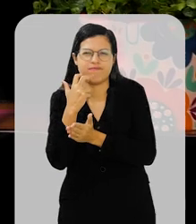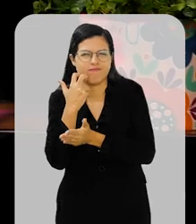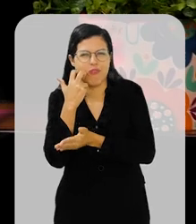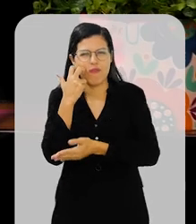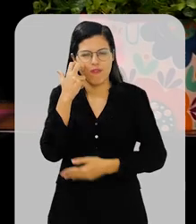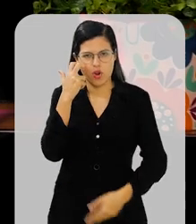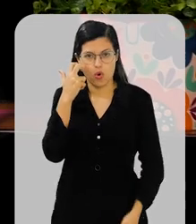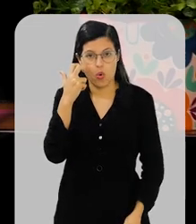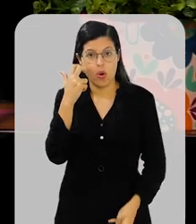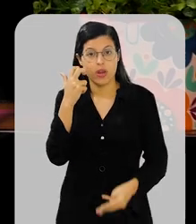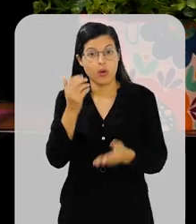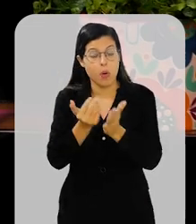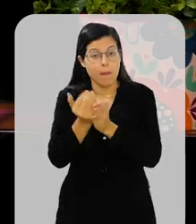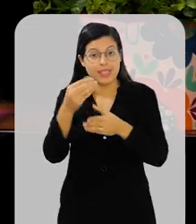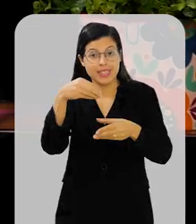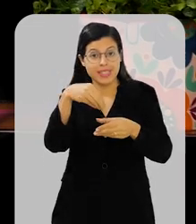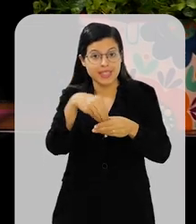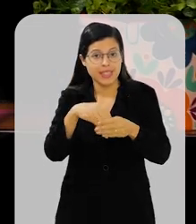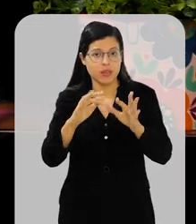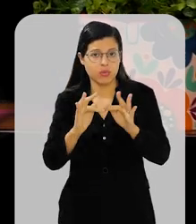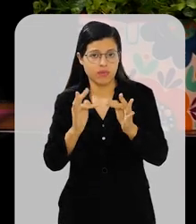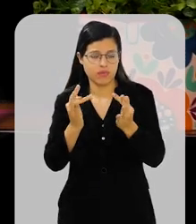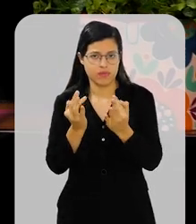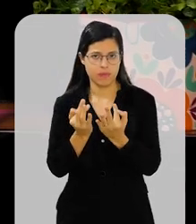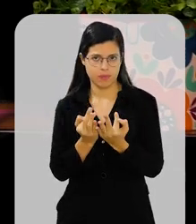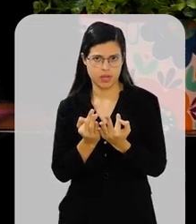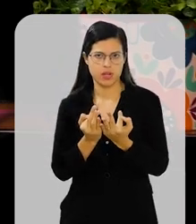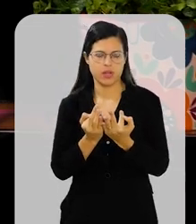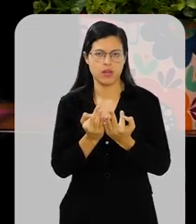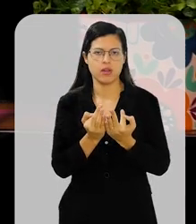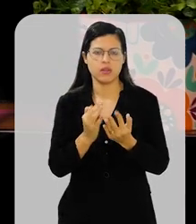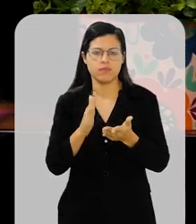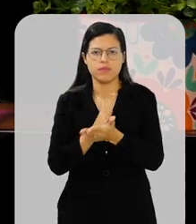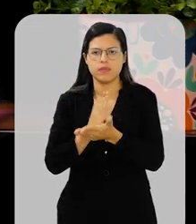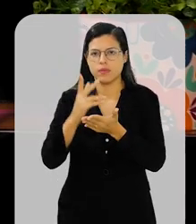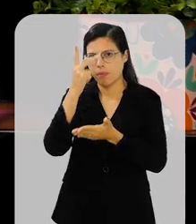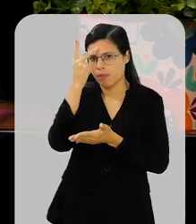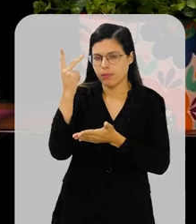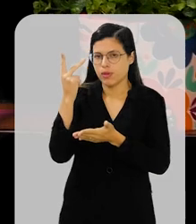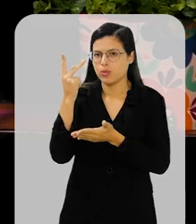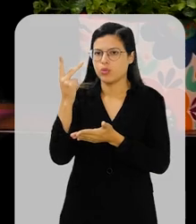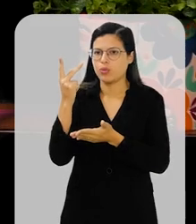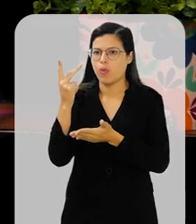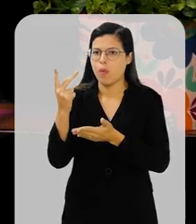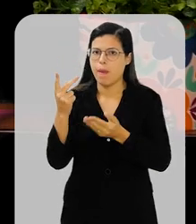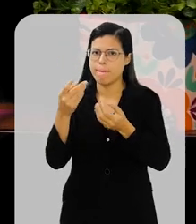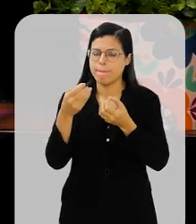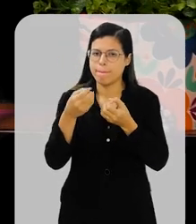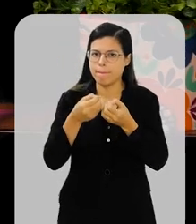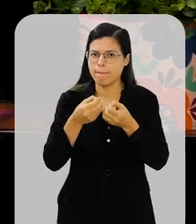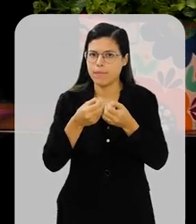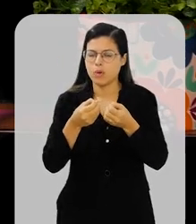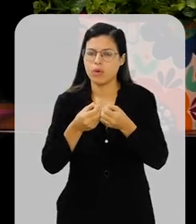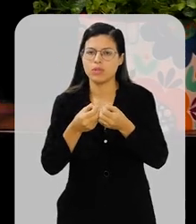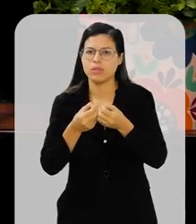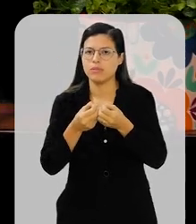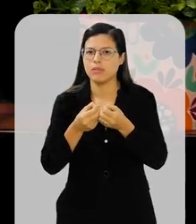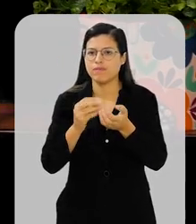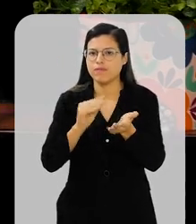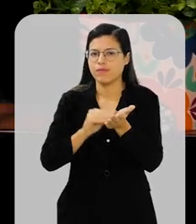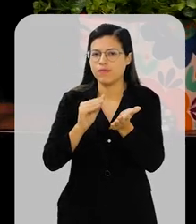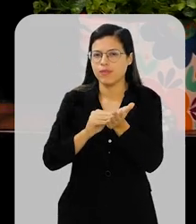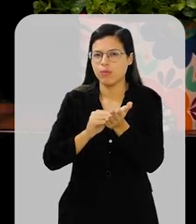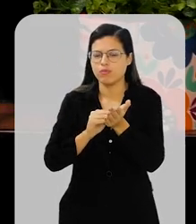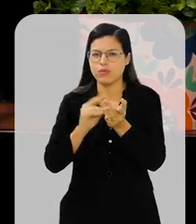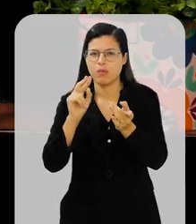arredio, e começa dentro da família. Às vezes, as pessoas próximas a ele não tem